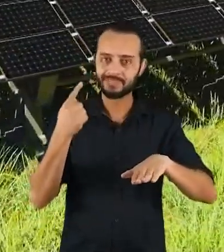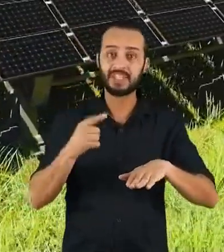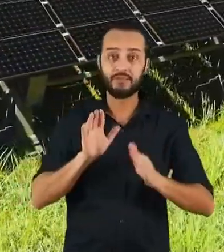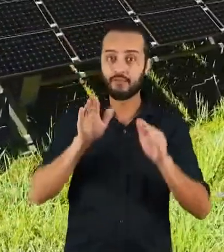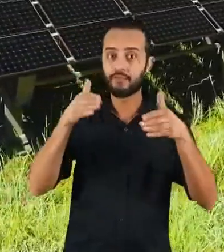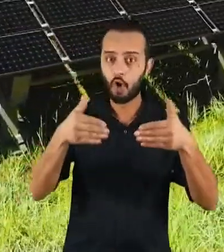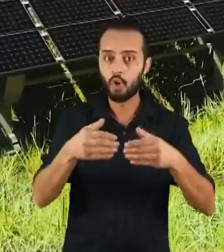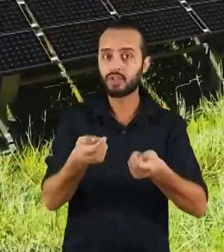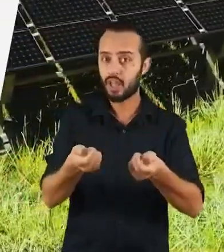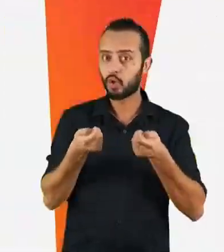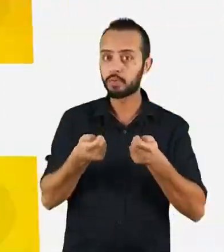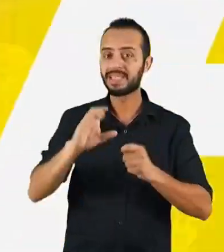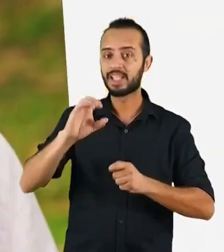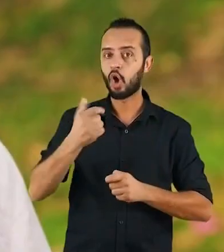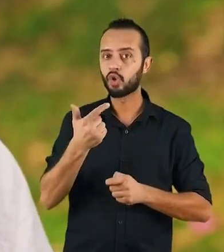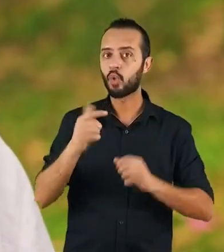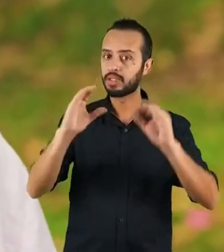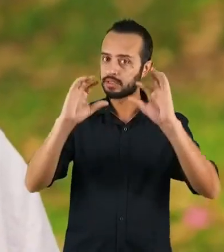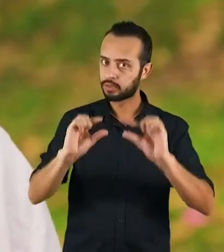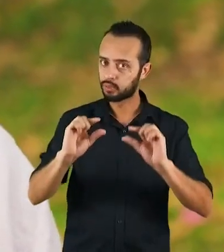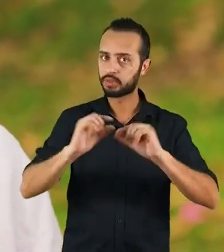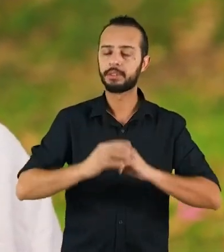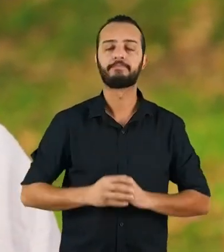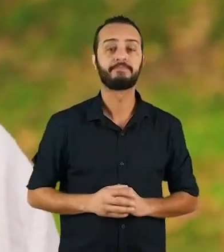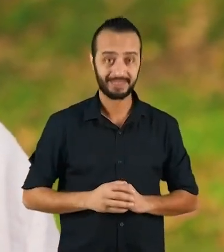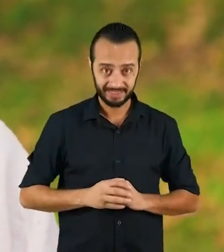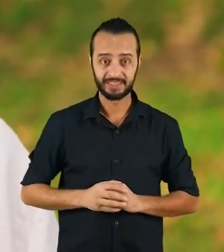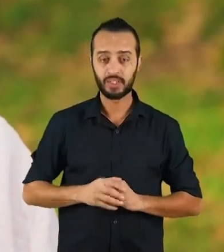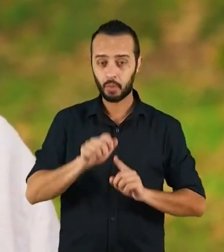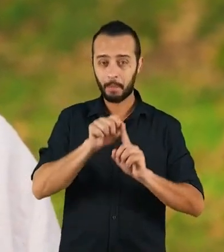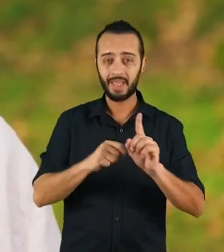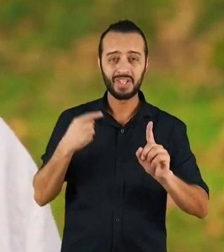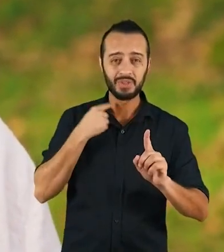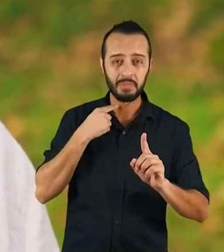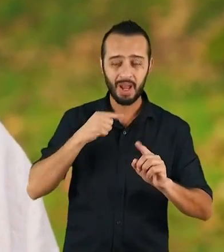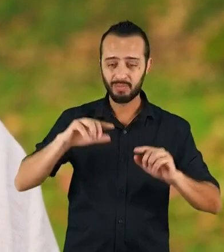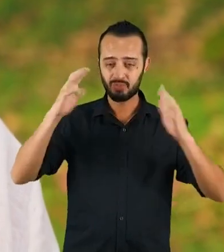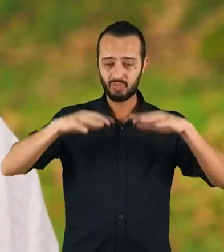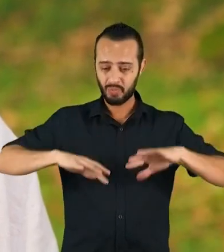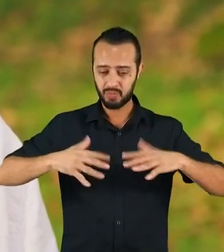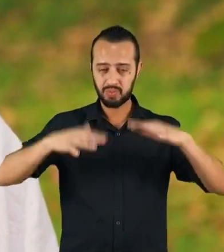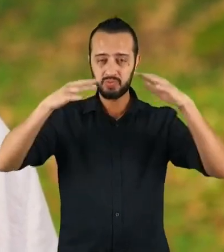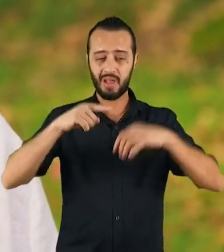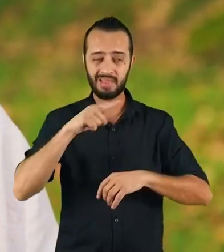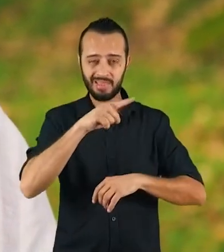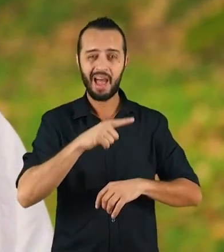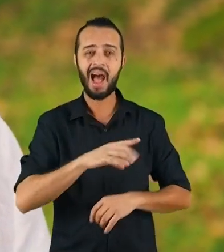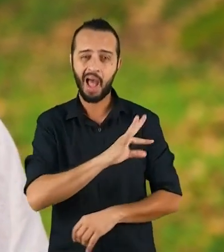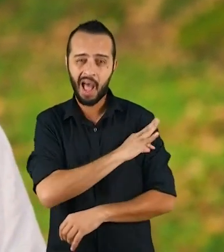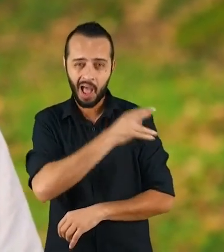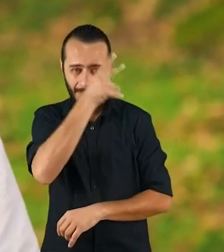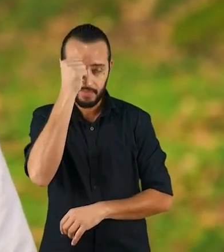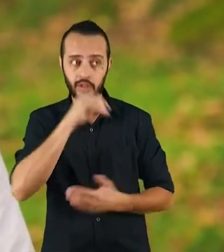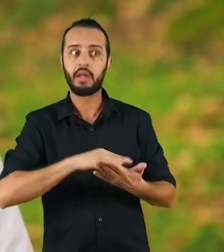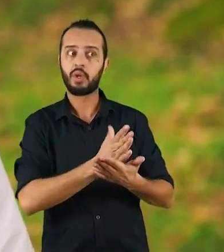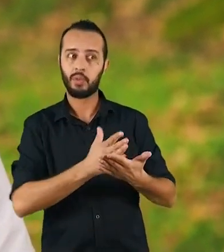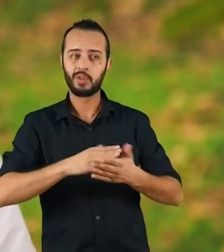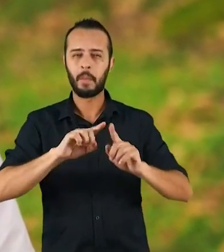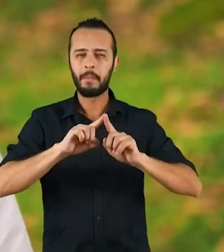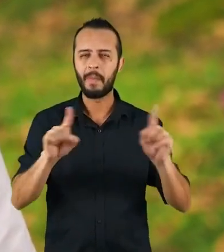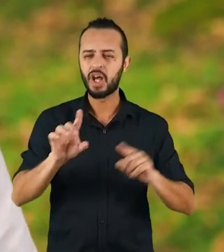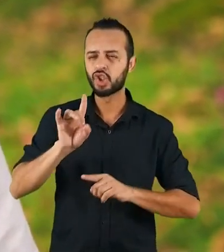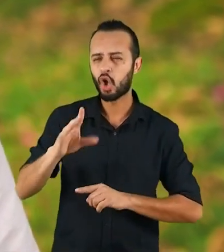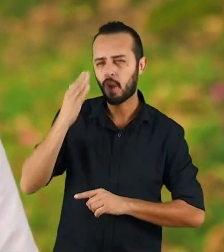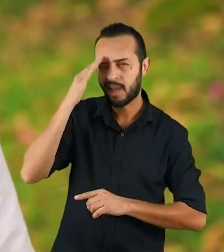carbono. Vai! A enchente de maio fez a emergência climática bater a porta do palacinho. Mas só quem entende bem